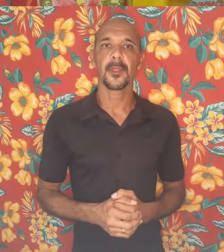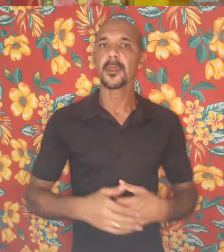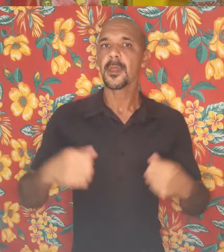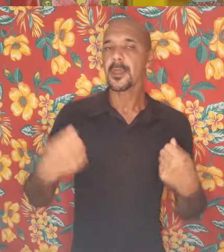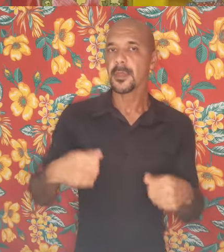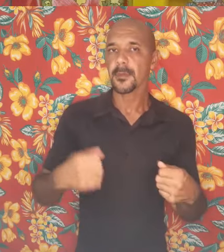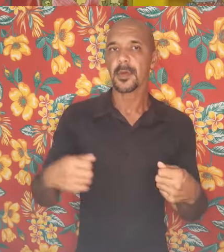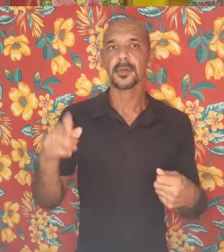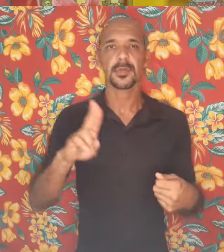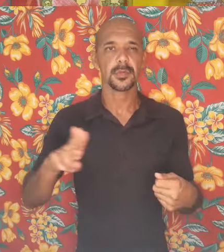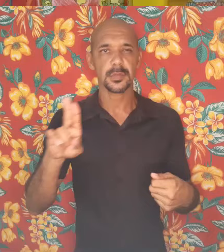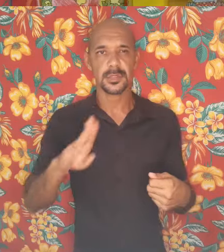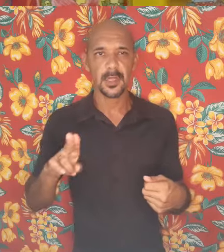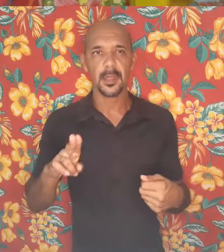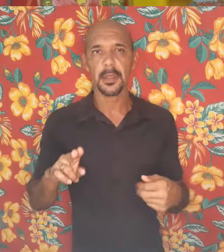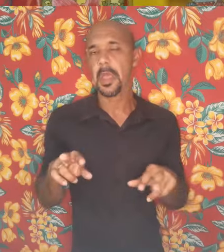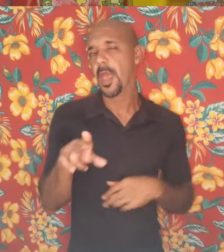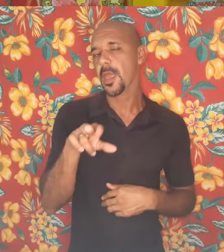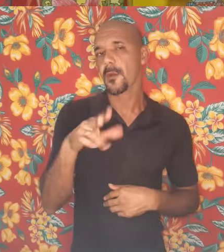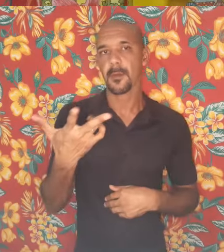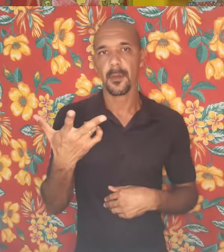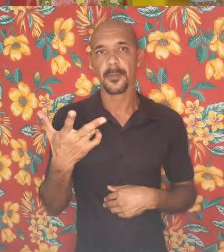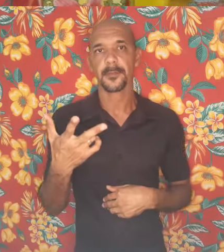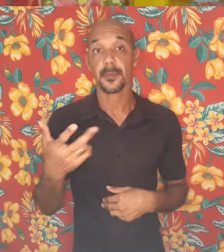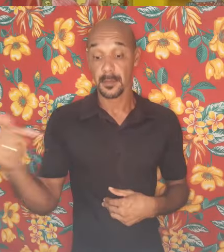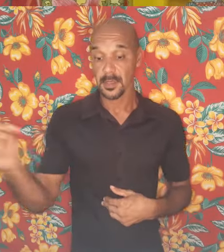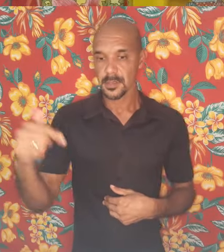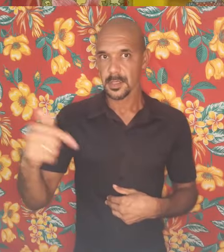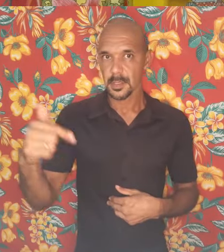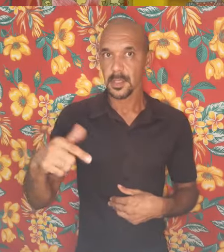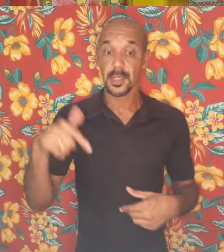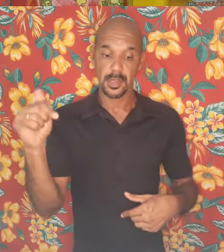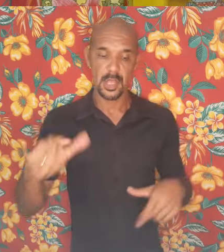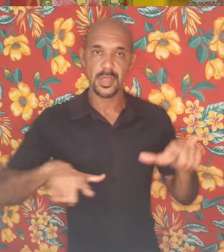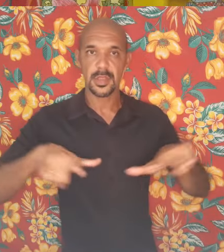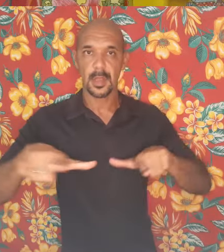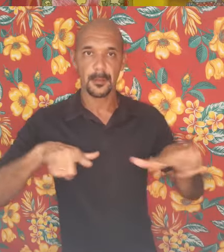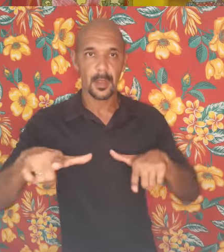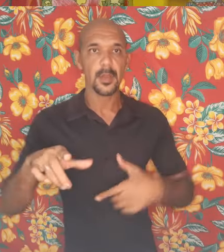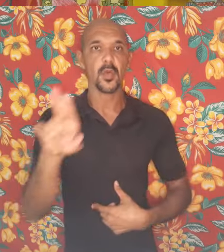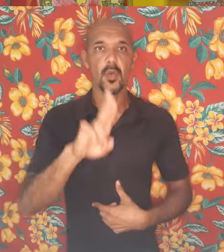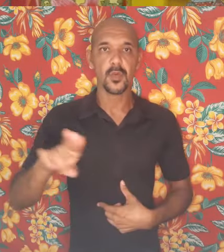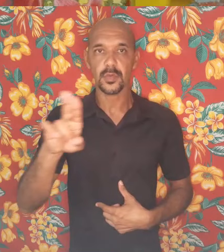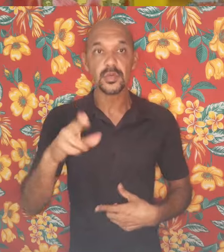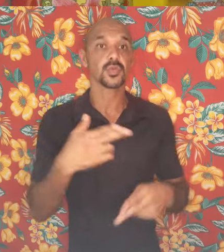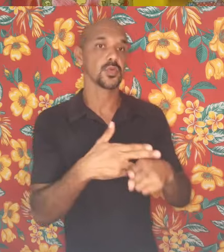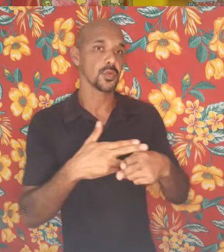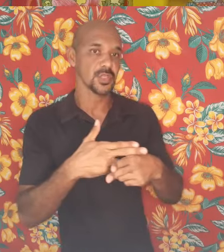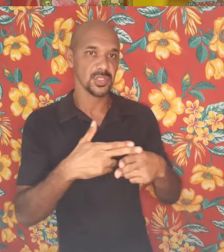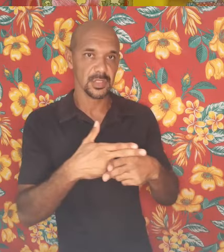tá bom? Aqui nós vamos utilizar o estilete. Então, ó, o que é que a gente vai fazer? Com o